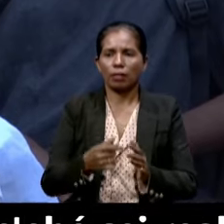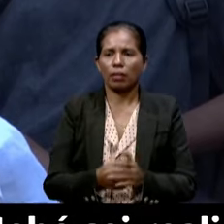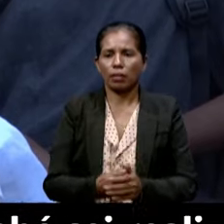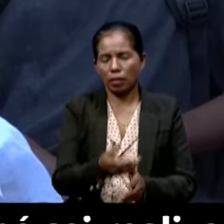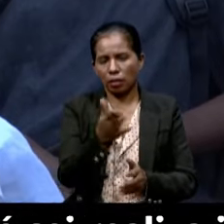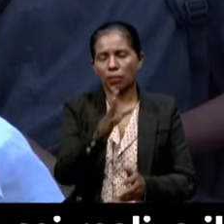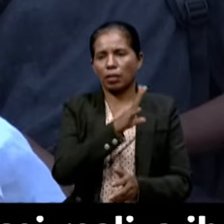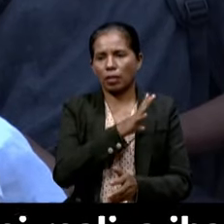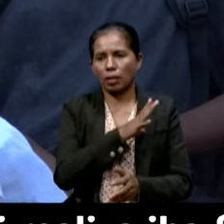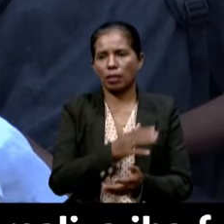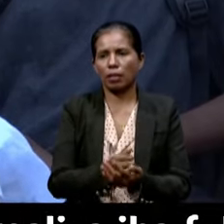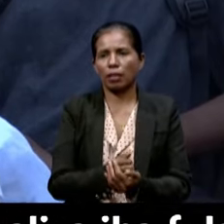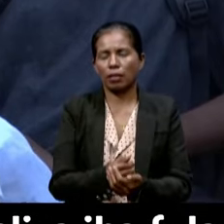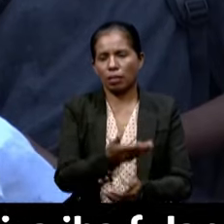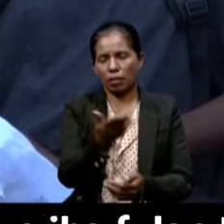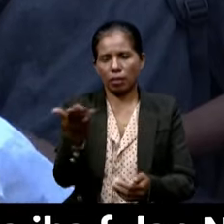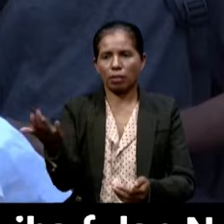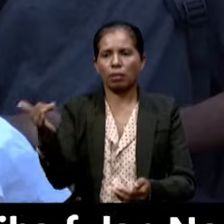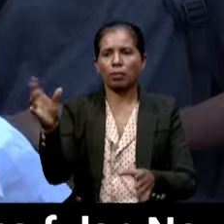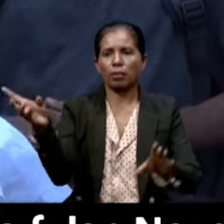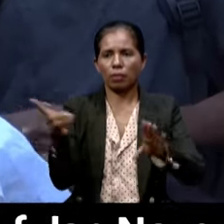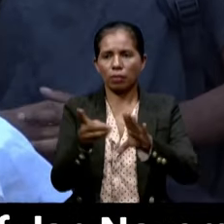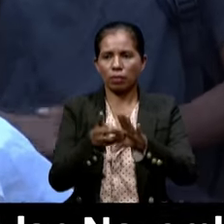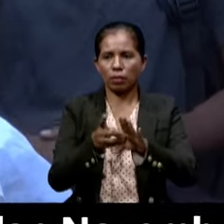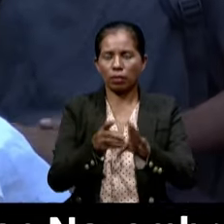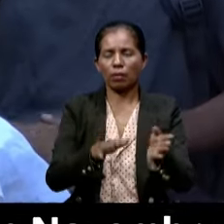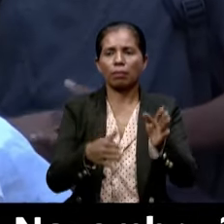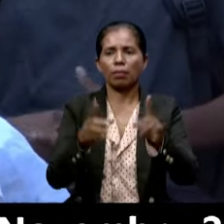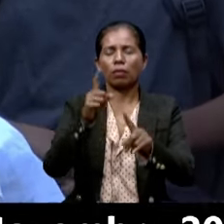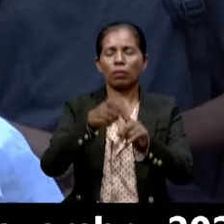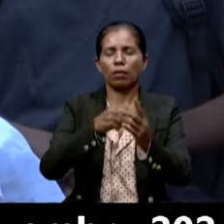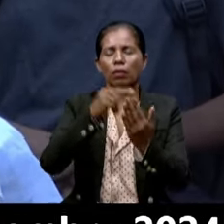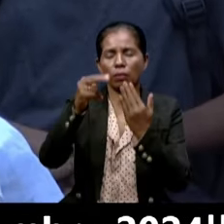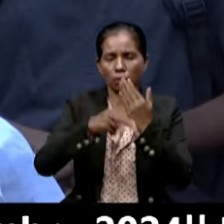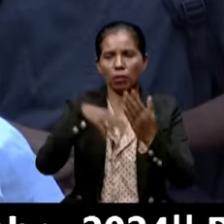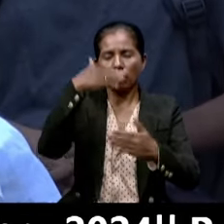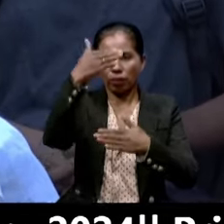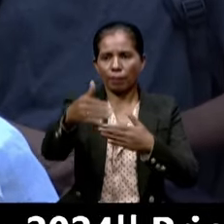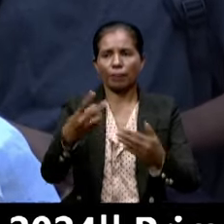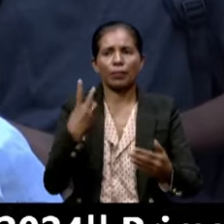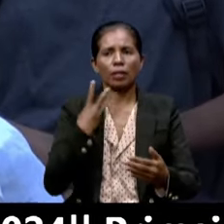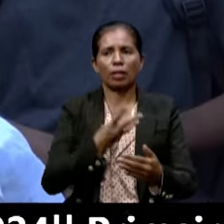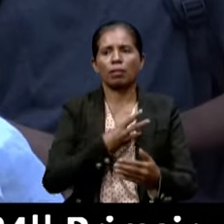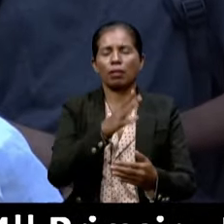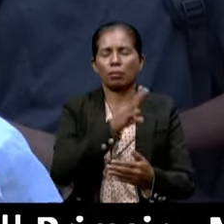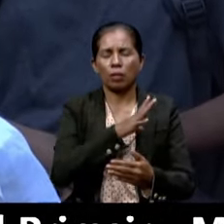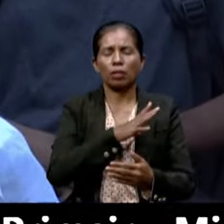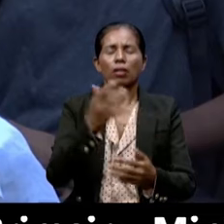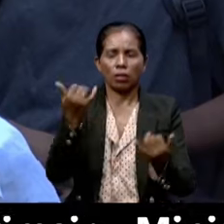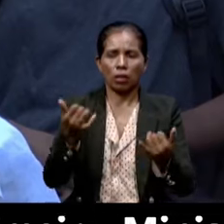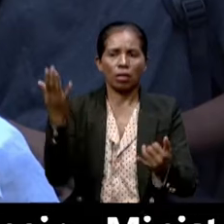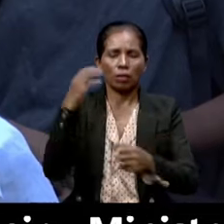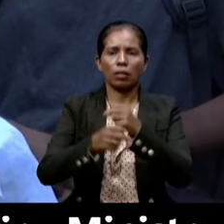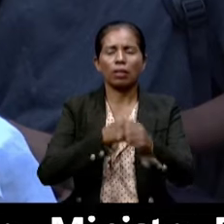Imi hindid. Imi nia dokumentu ne semate fulan November oing mai. Abi ami hein ulu keras tawagora tina